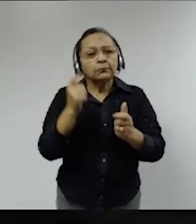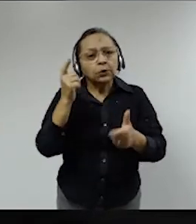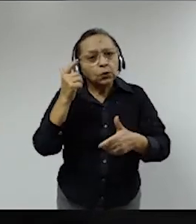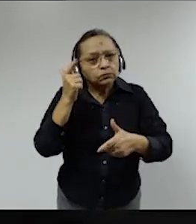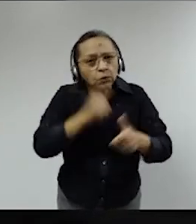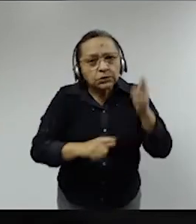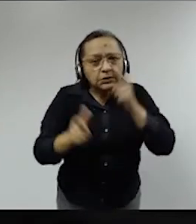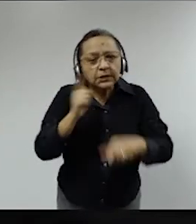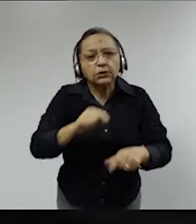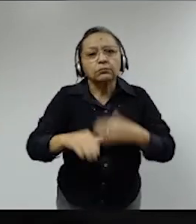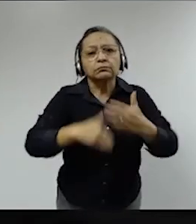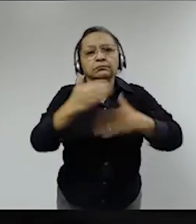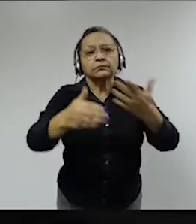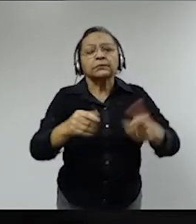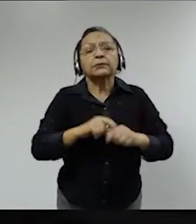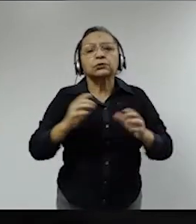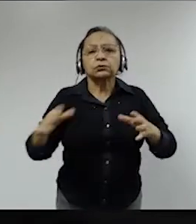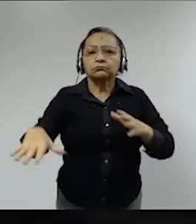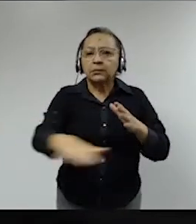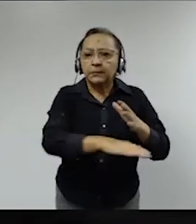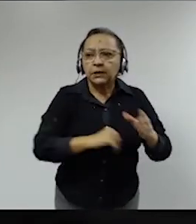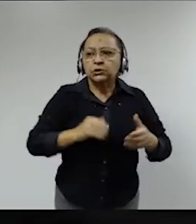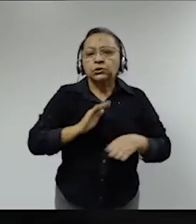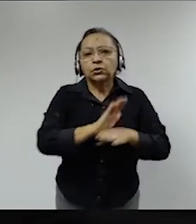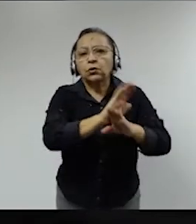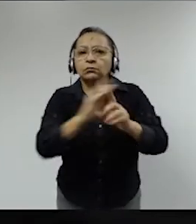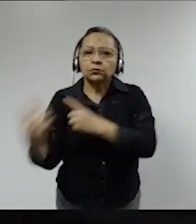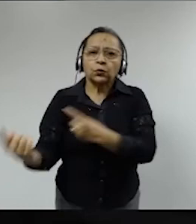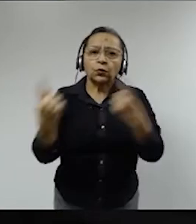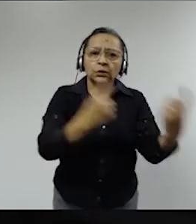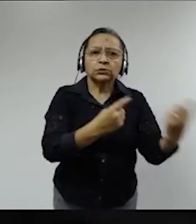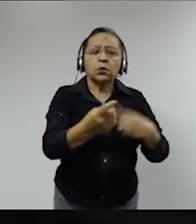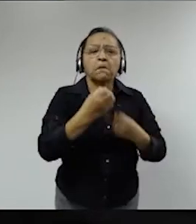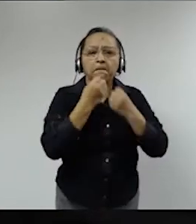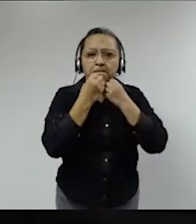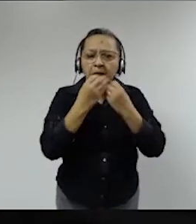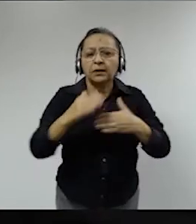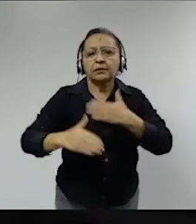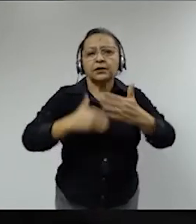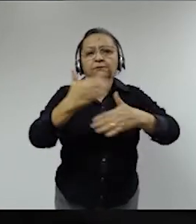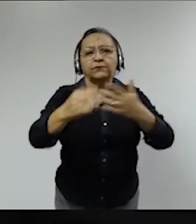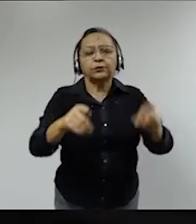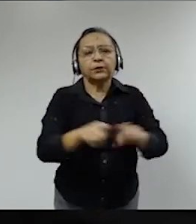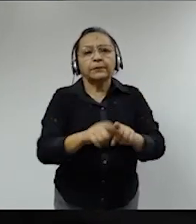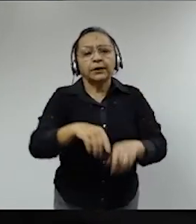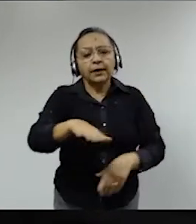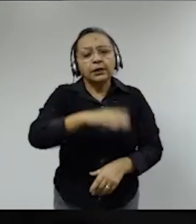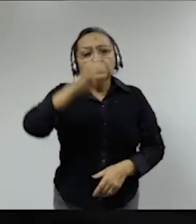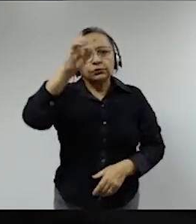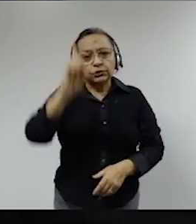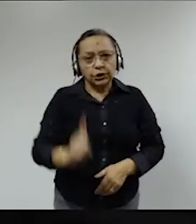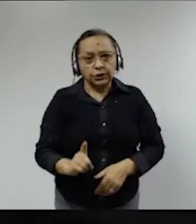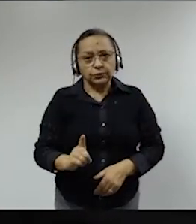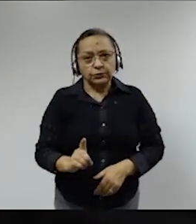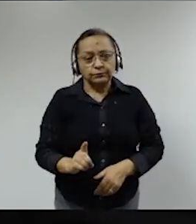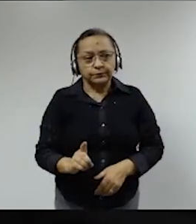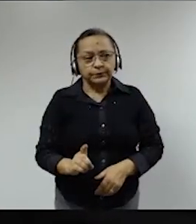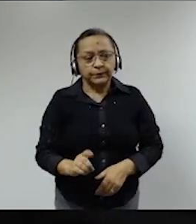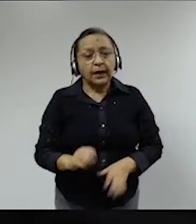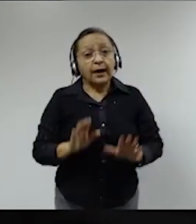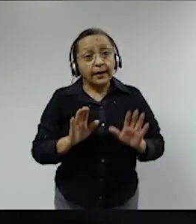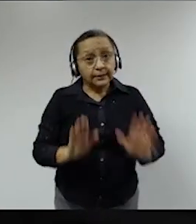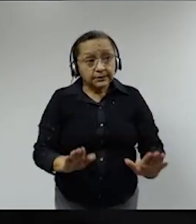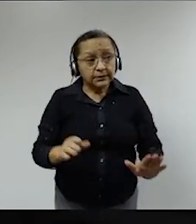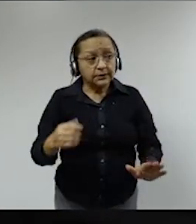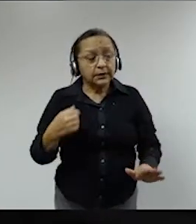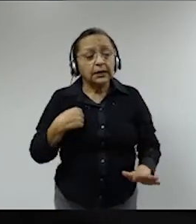de colaboração bastante desenvolvido no direito antitruste nacional. Dessa forma, eu